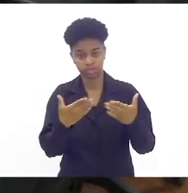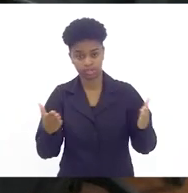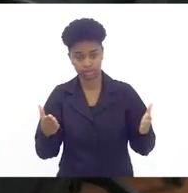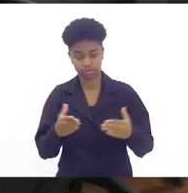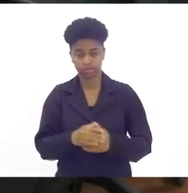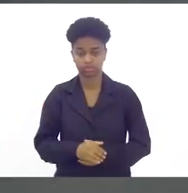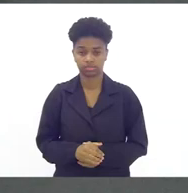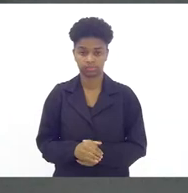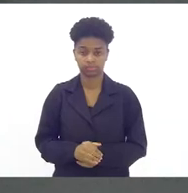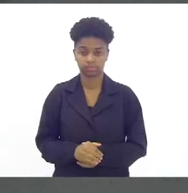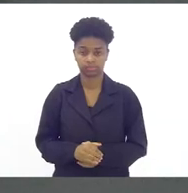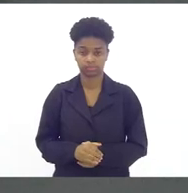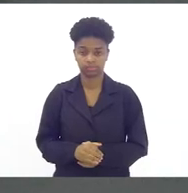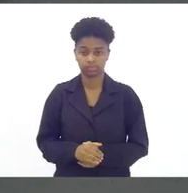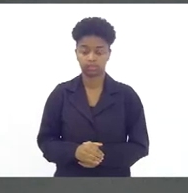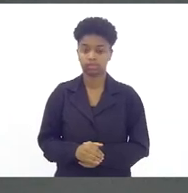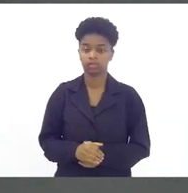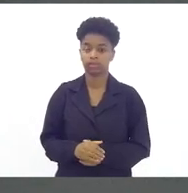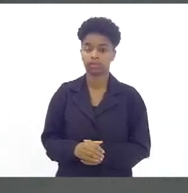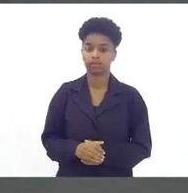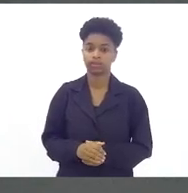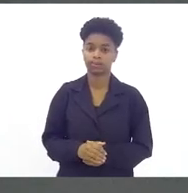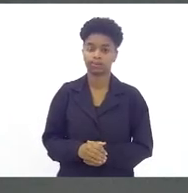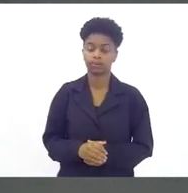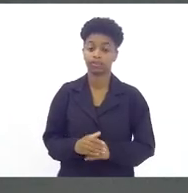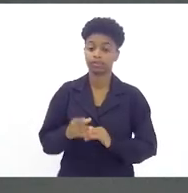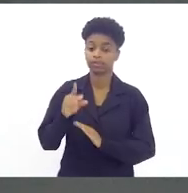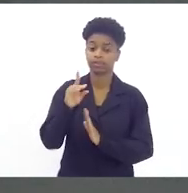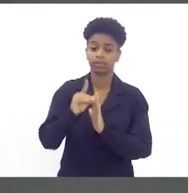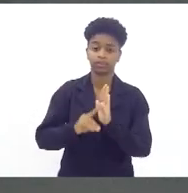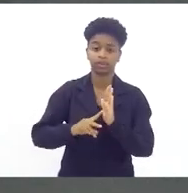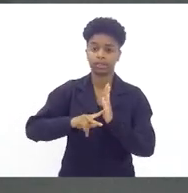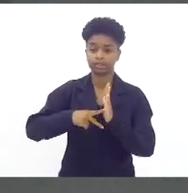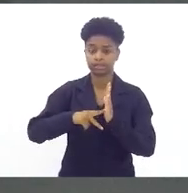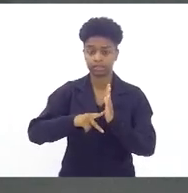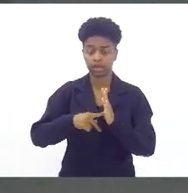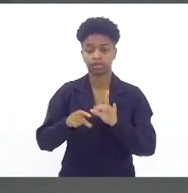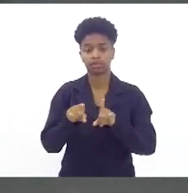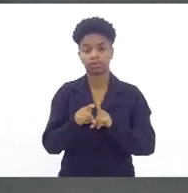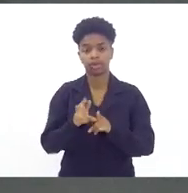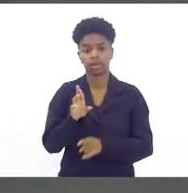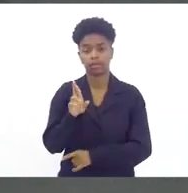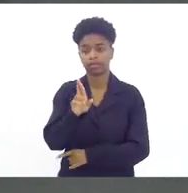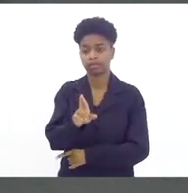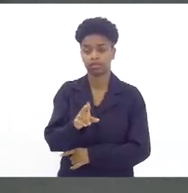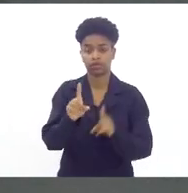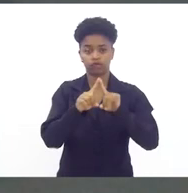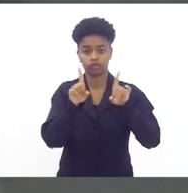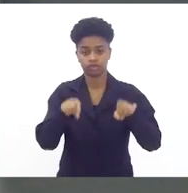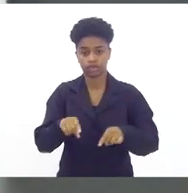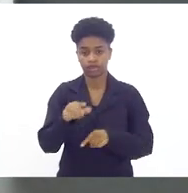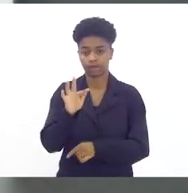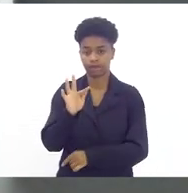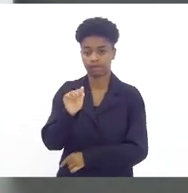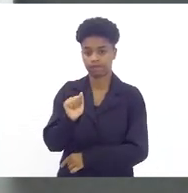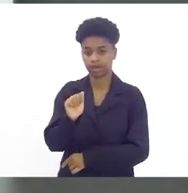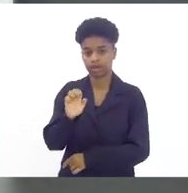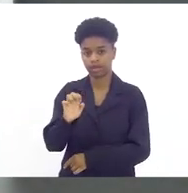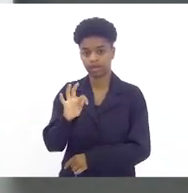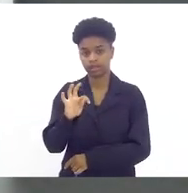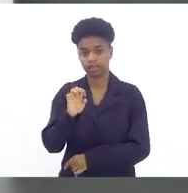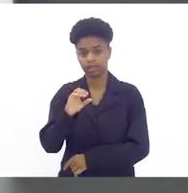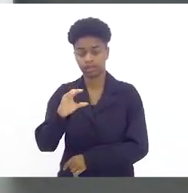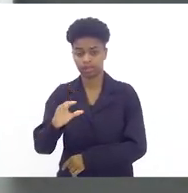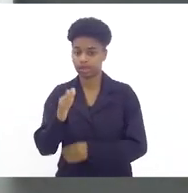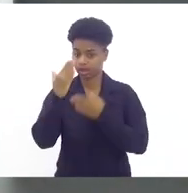a direção do sindicato em nome dos servidores da Faetec agradece a comissão de ciência e